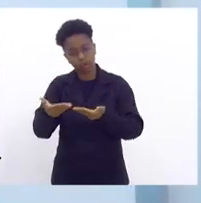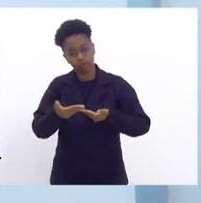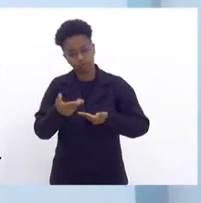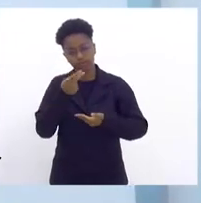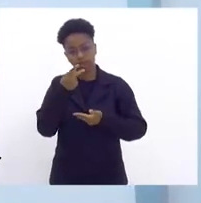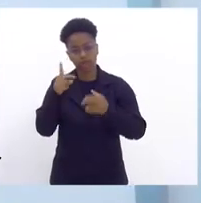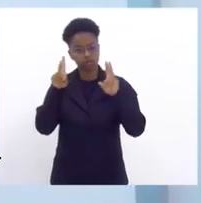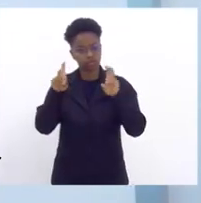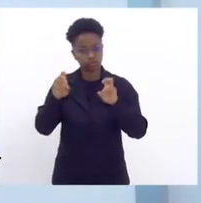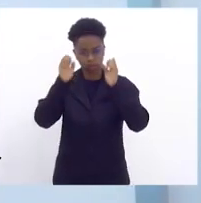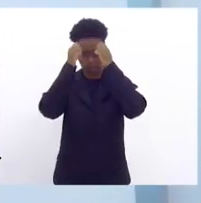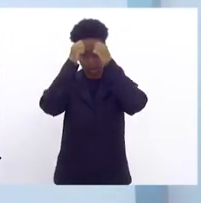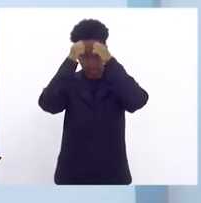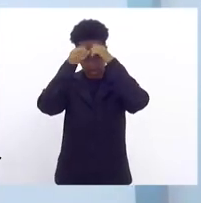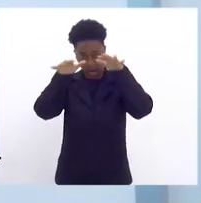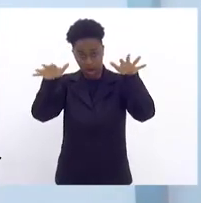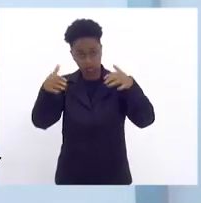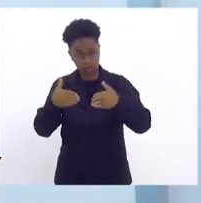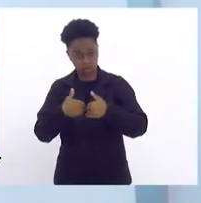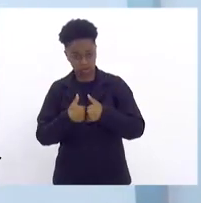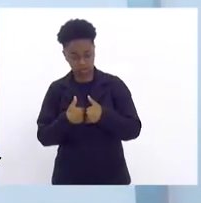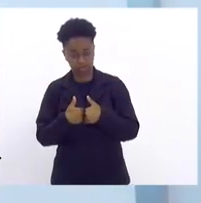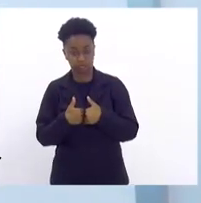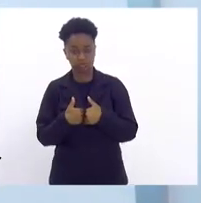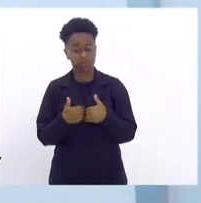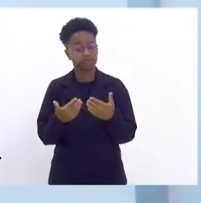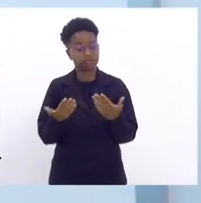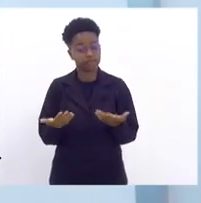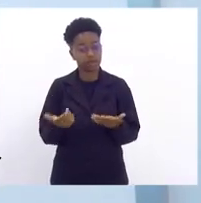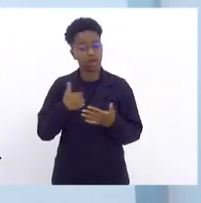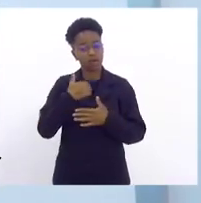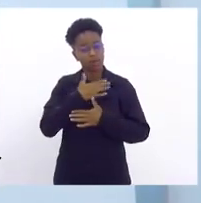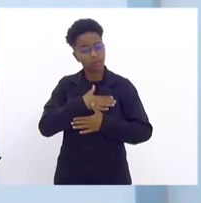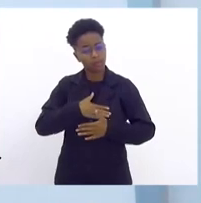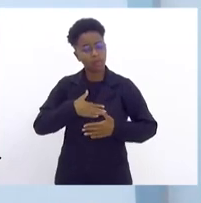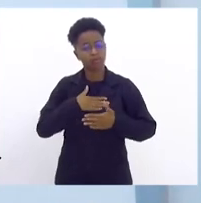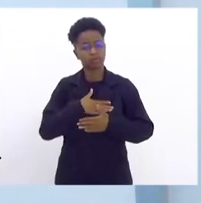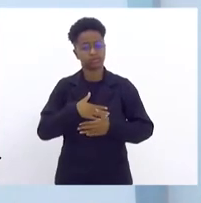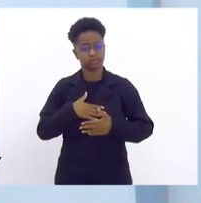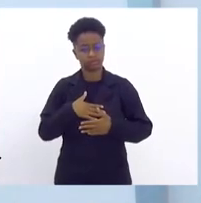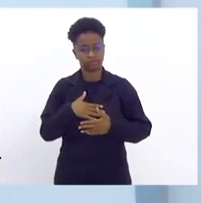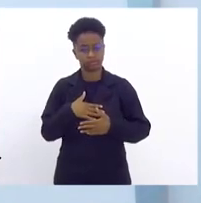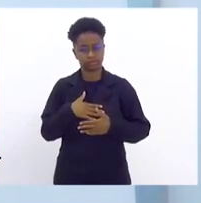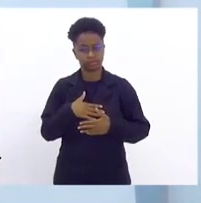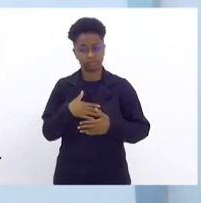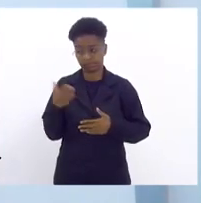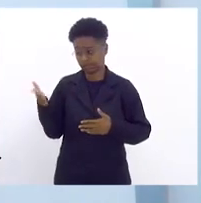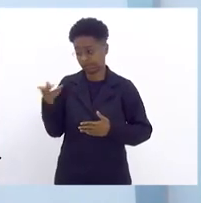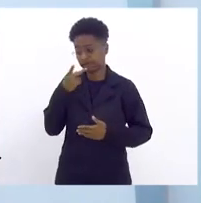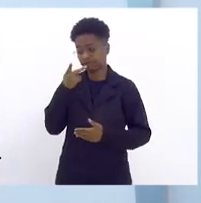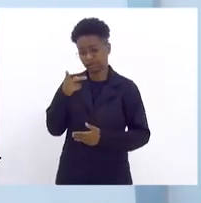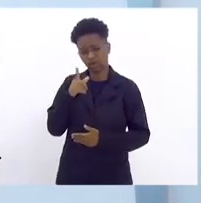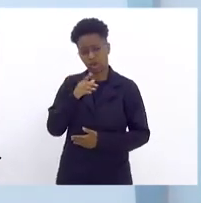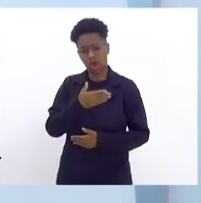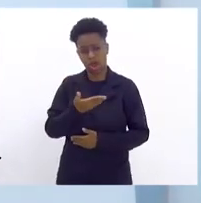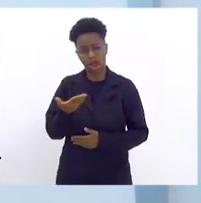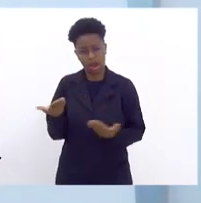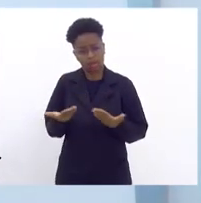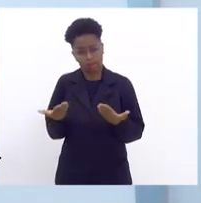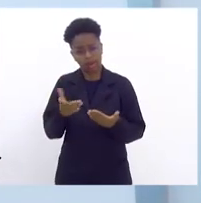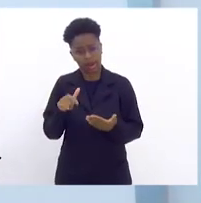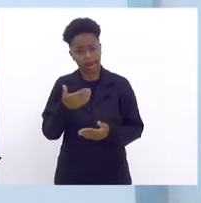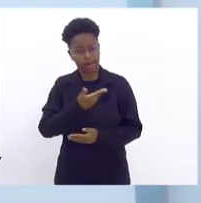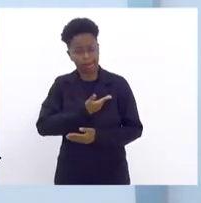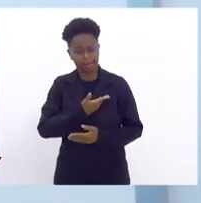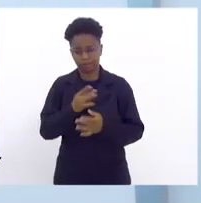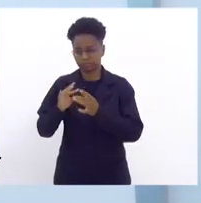o autismo E aí eu gostei muito Geraldo falou agora que é um querido amigo e